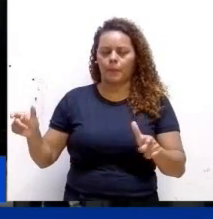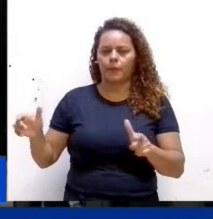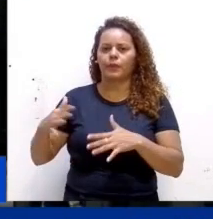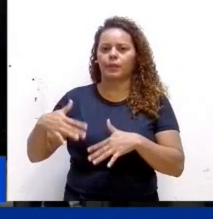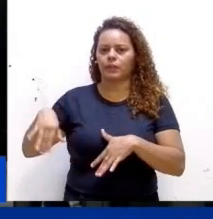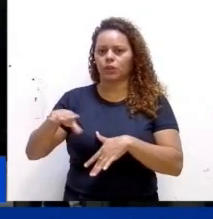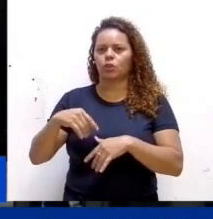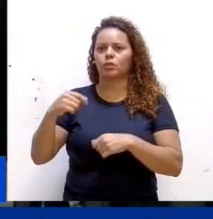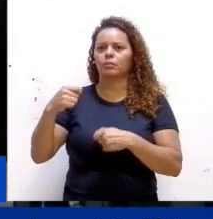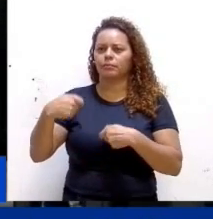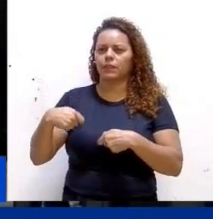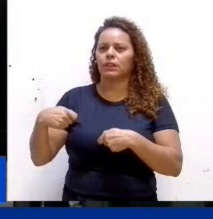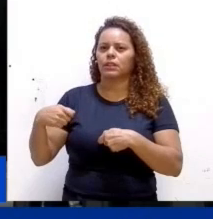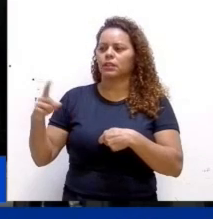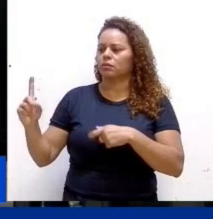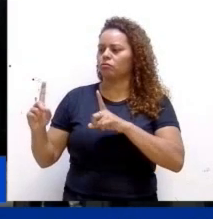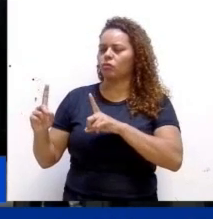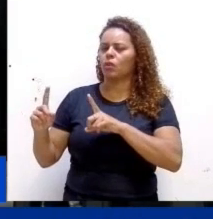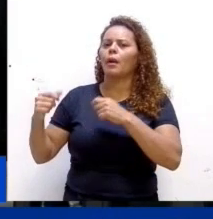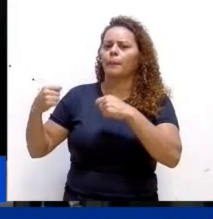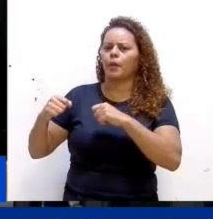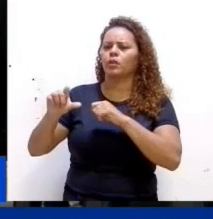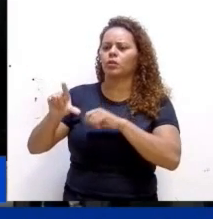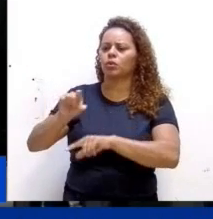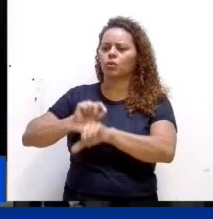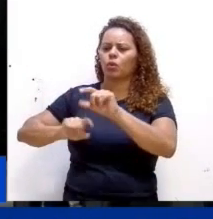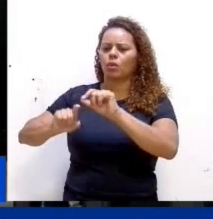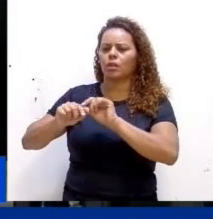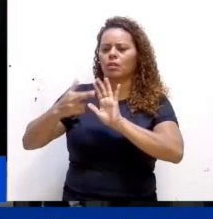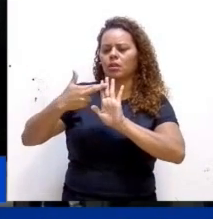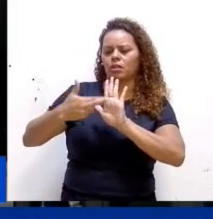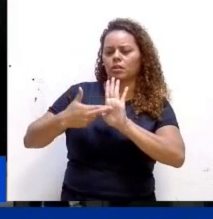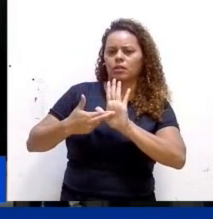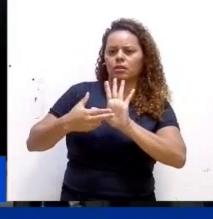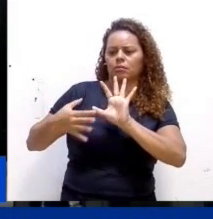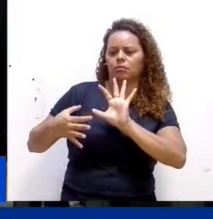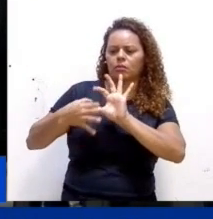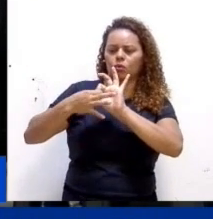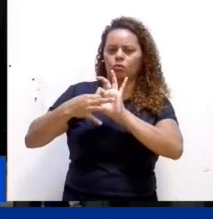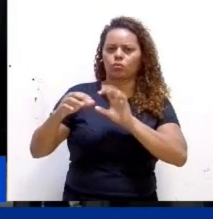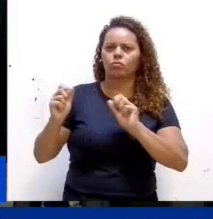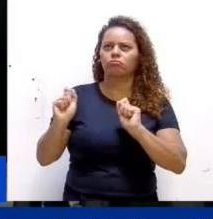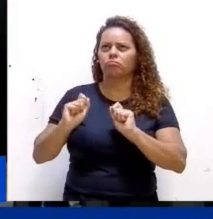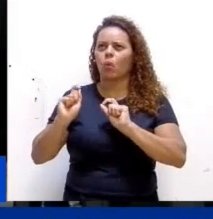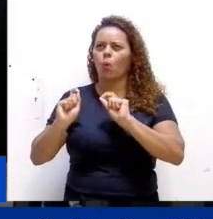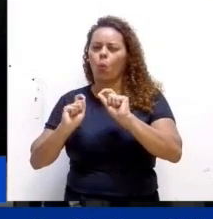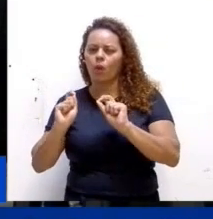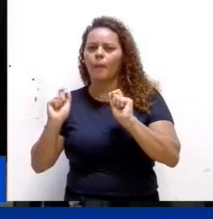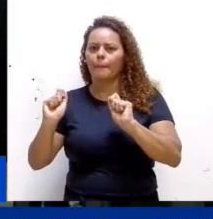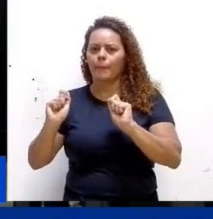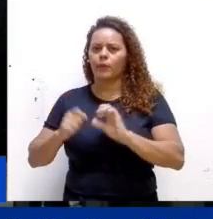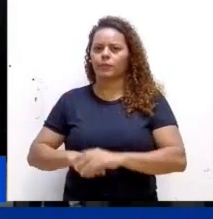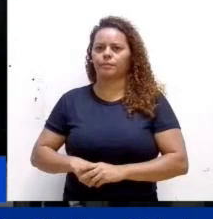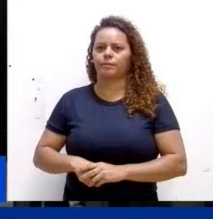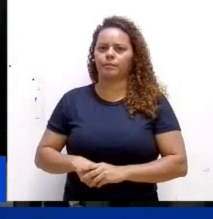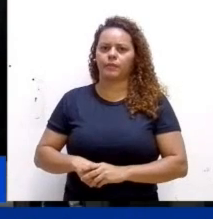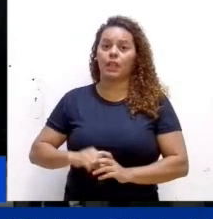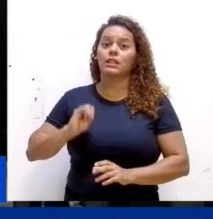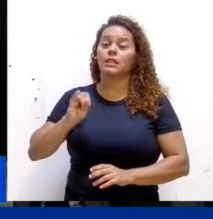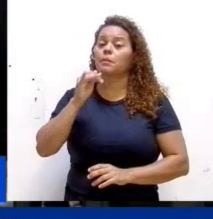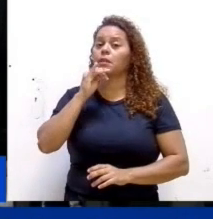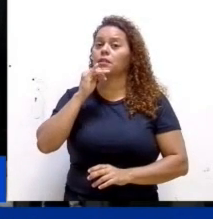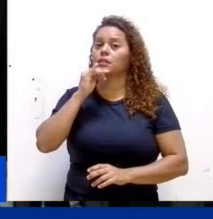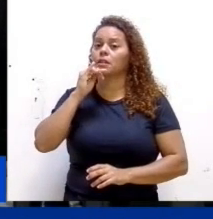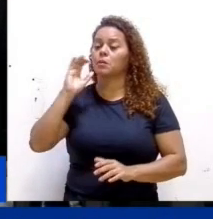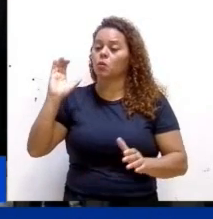têm a liberdade de optar por um regime diverso da união estável, tá? Da comunhão parcial de